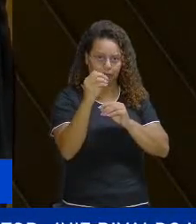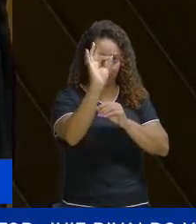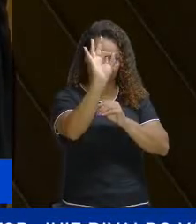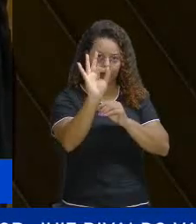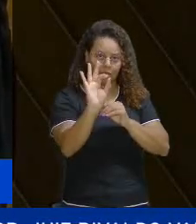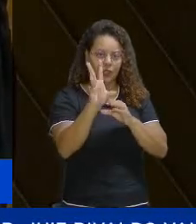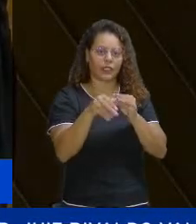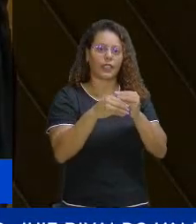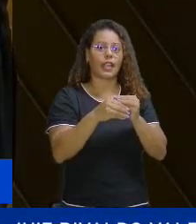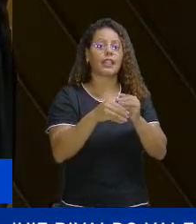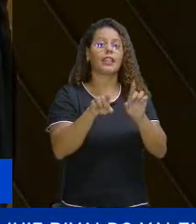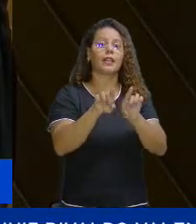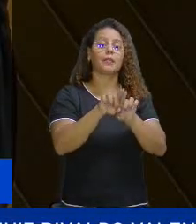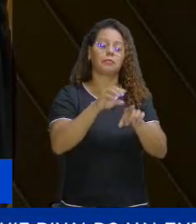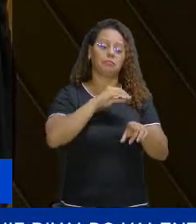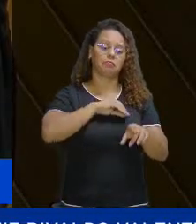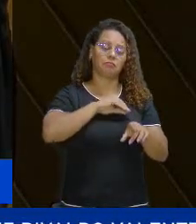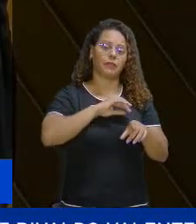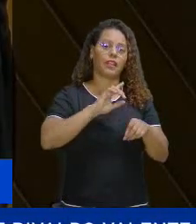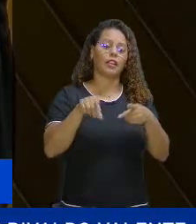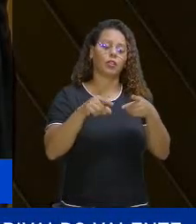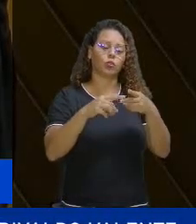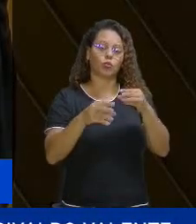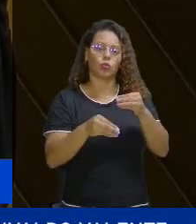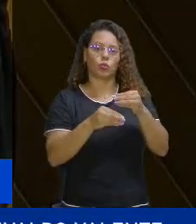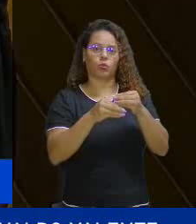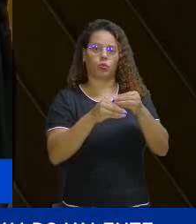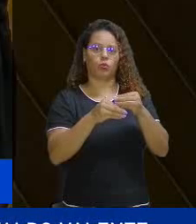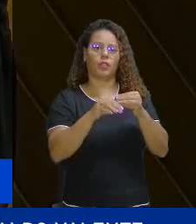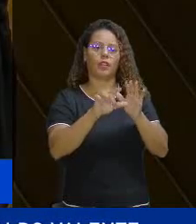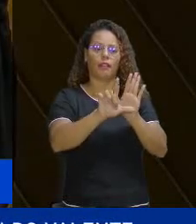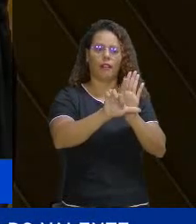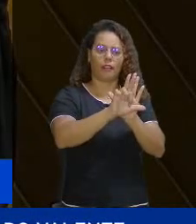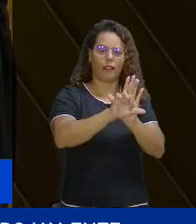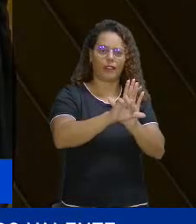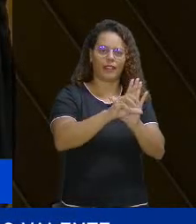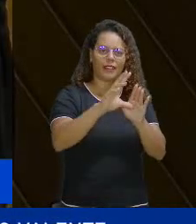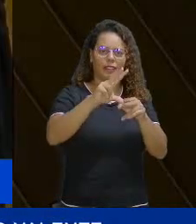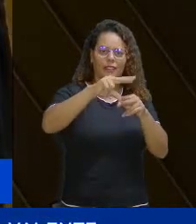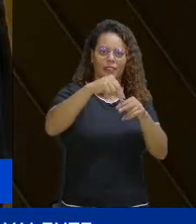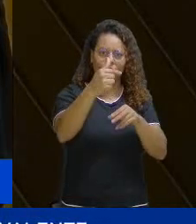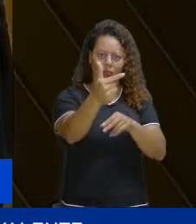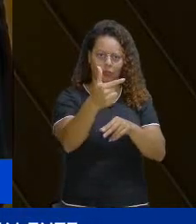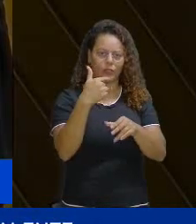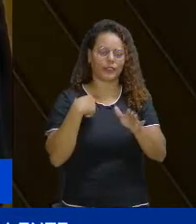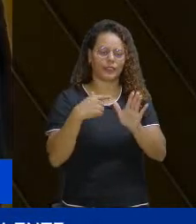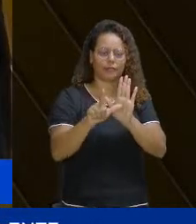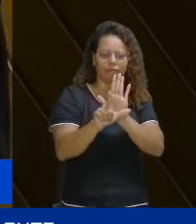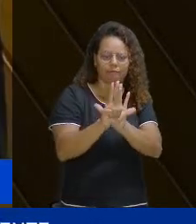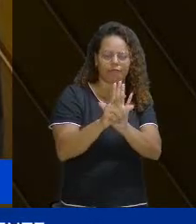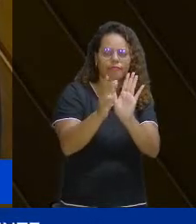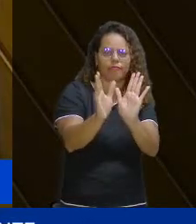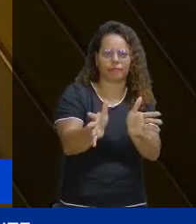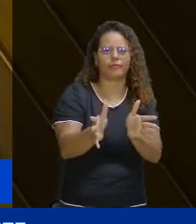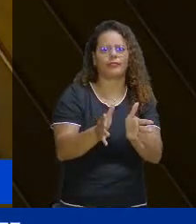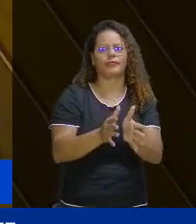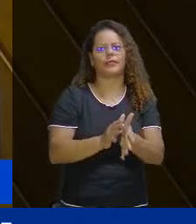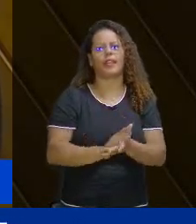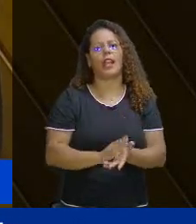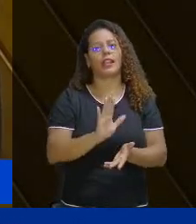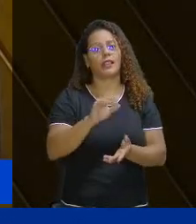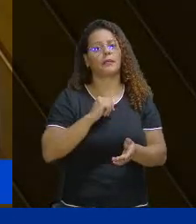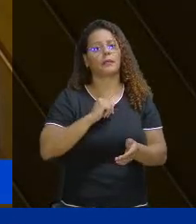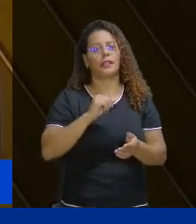140% sobre o vencimento básico estabelecida no anexo 2 desta lei. Ou seja,